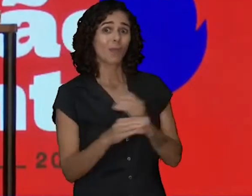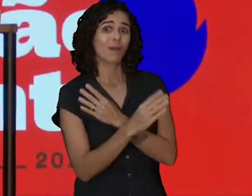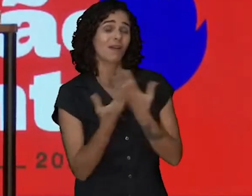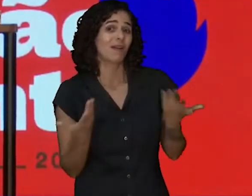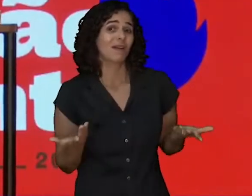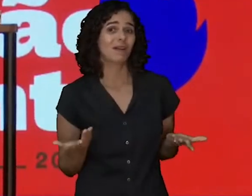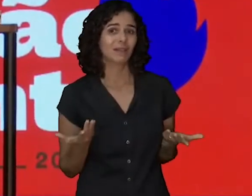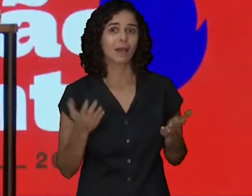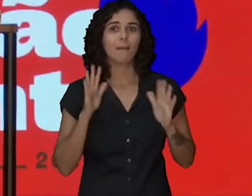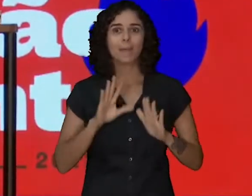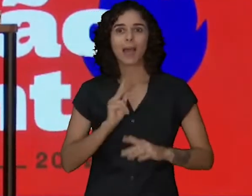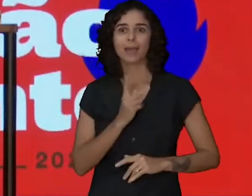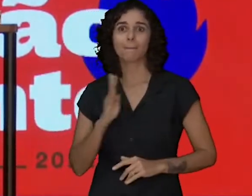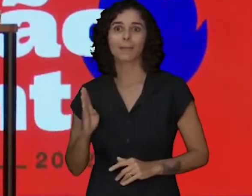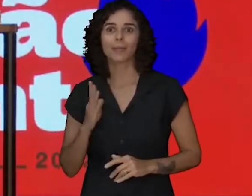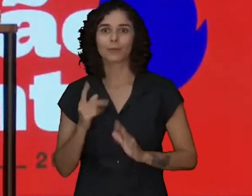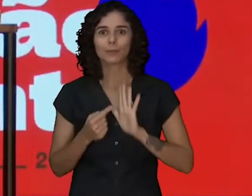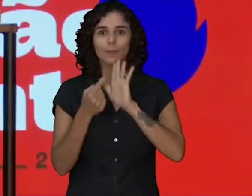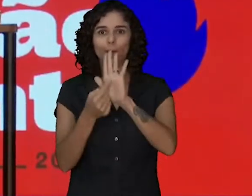Mas Hebreus diz: